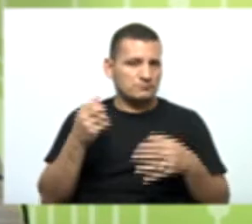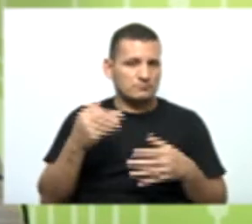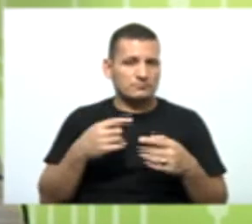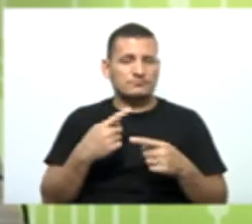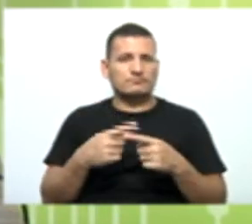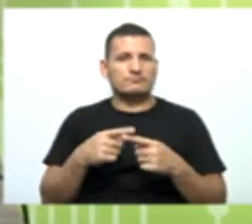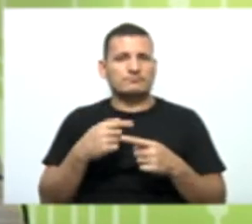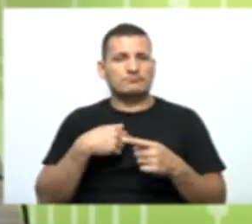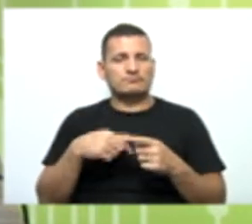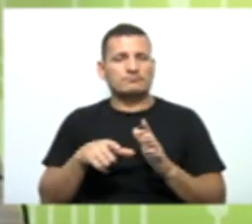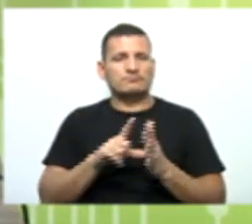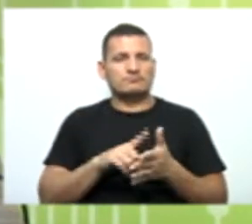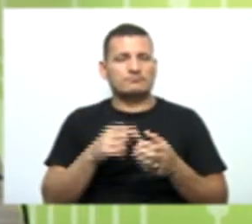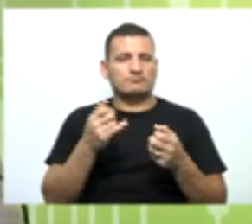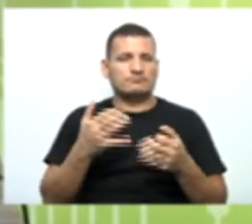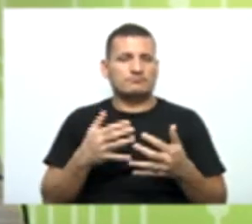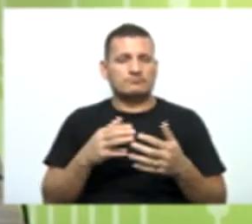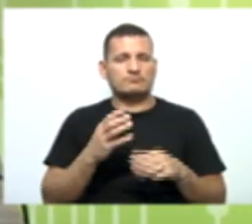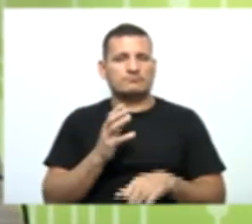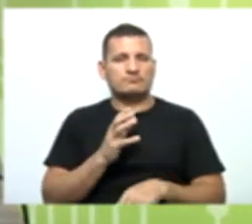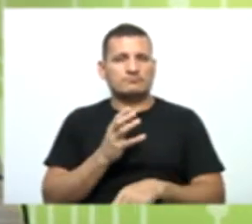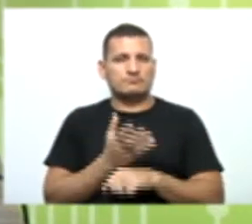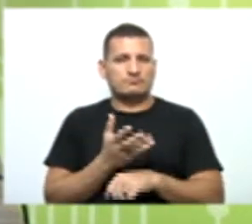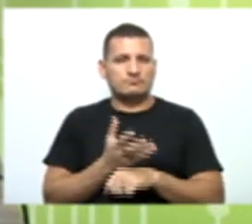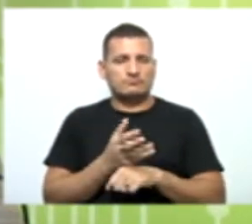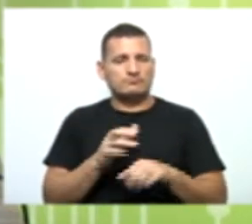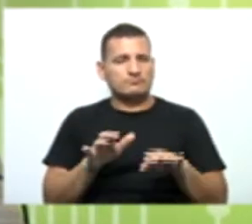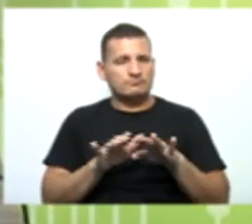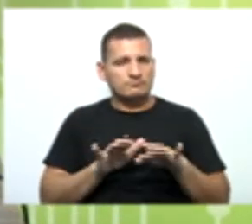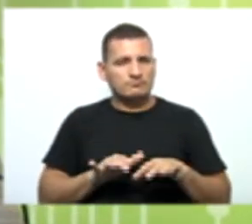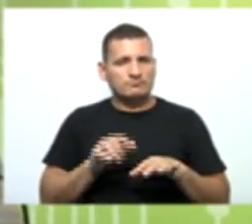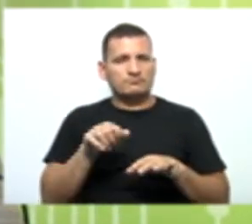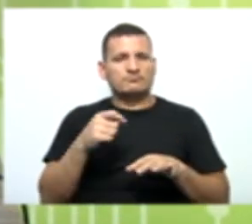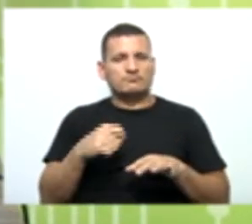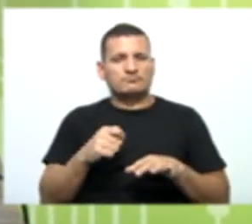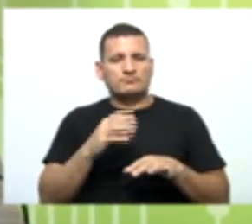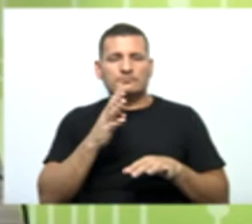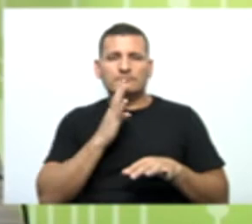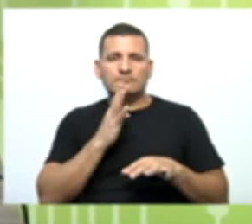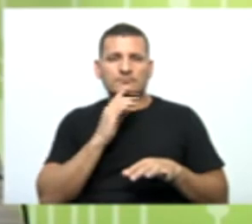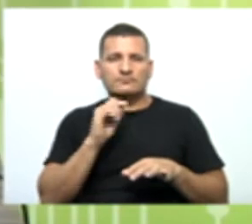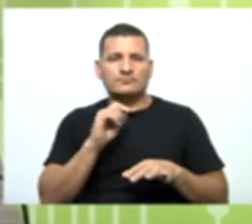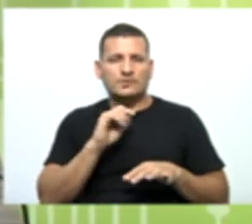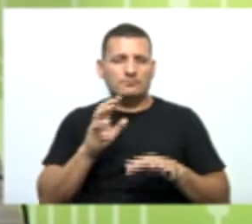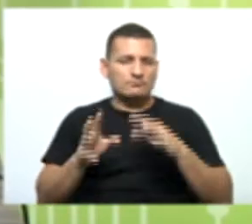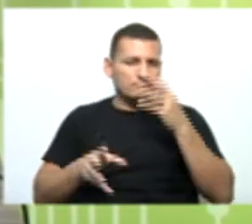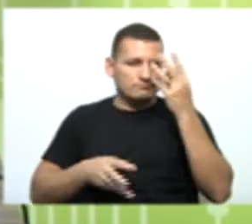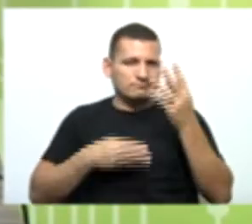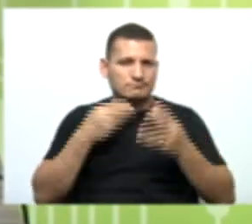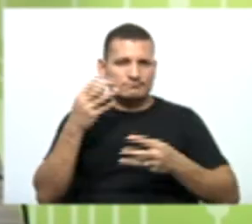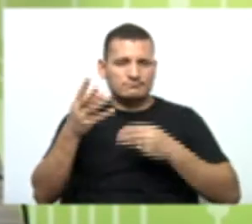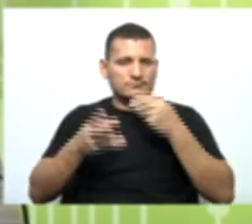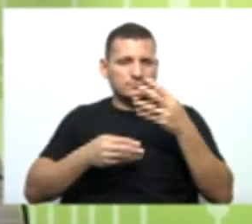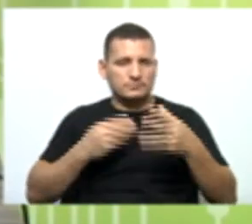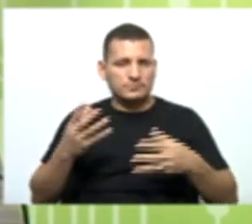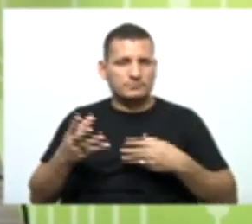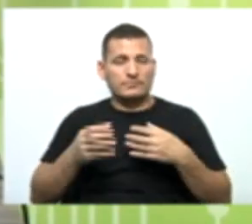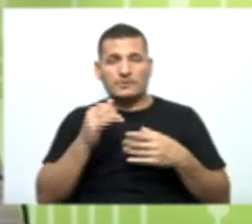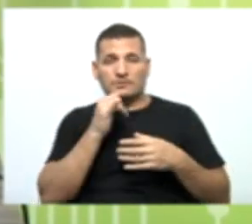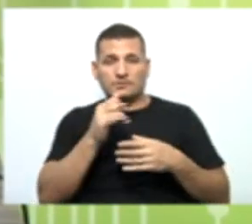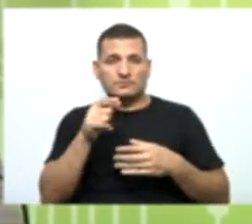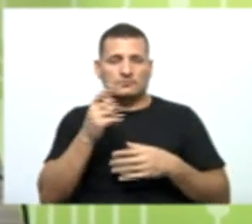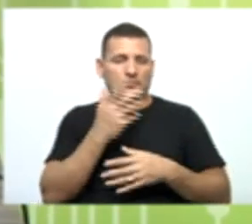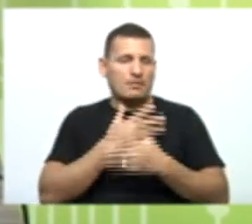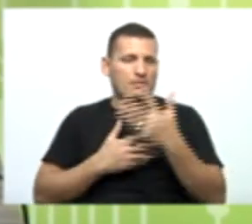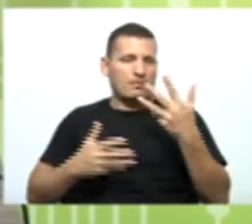no início, a disciplina de programação, ela exige um conhecimento acumulativo. Então, se você ficar perdido aqui